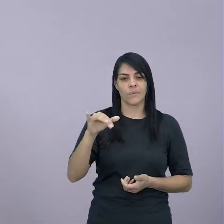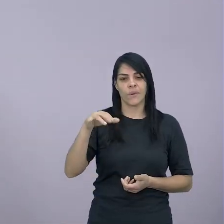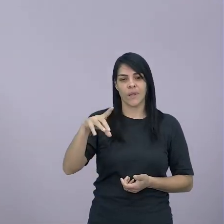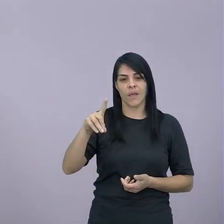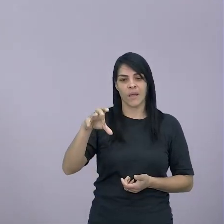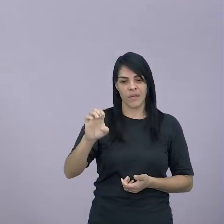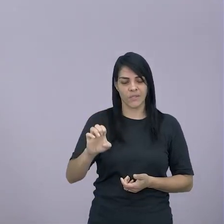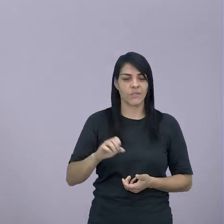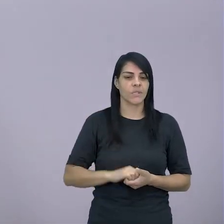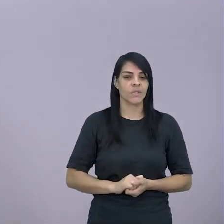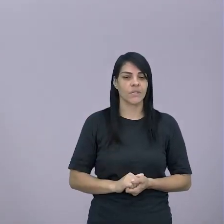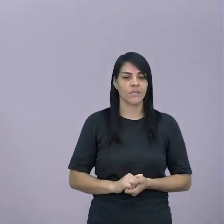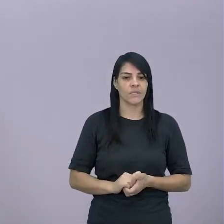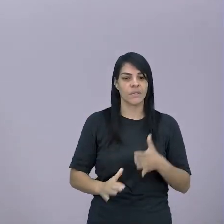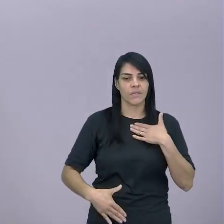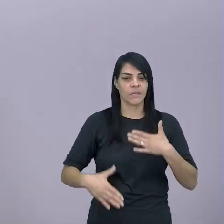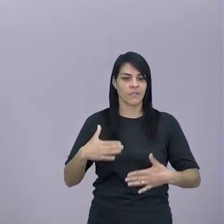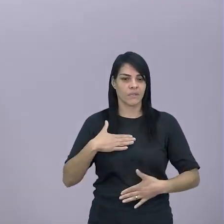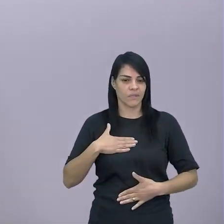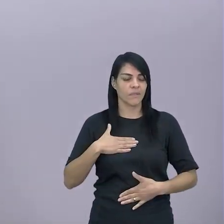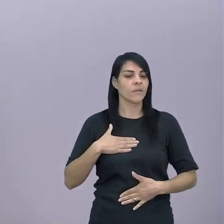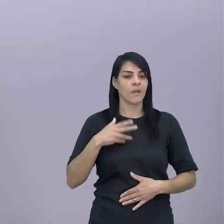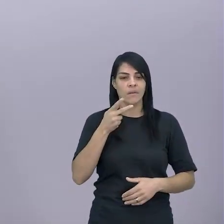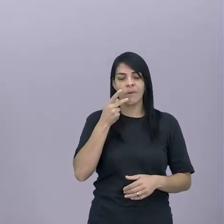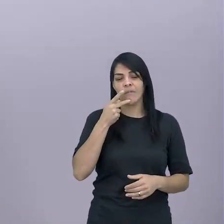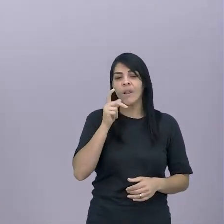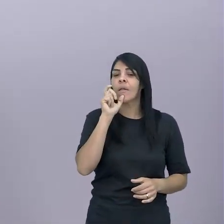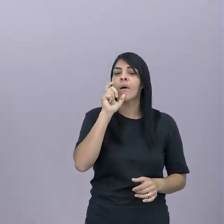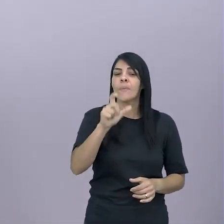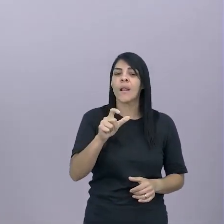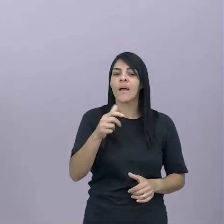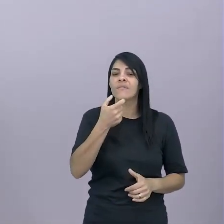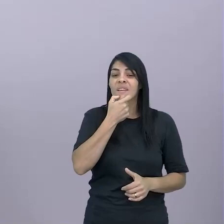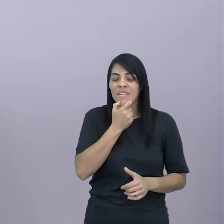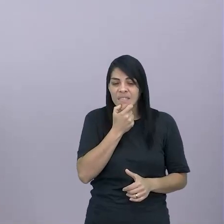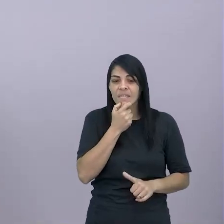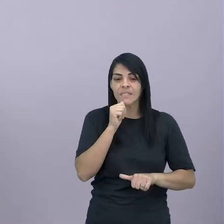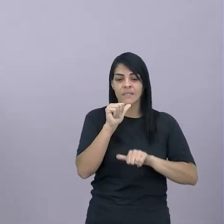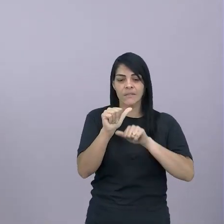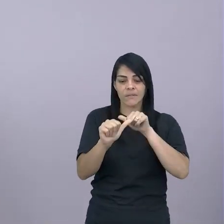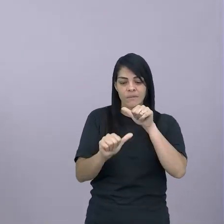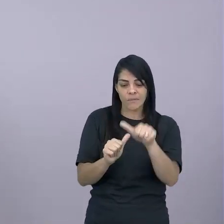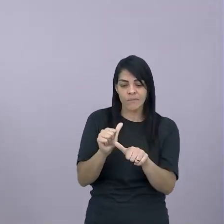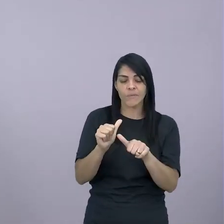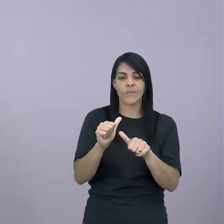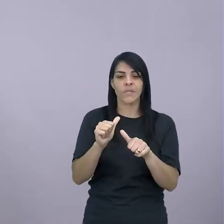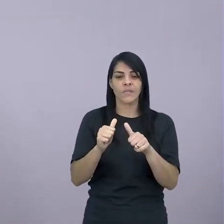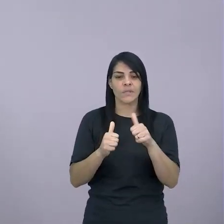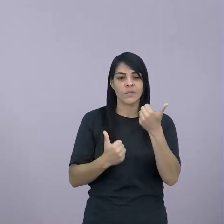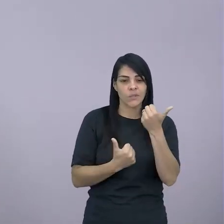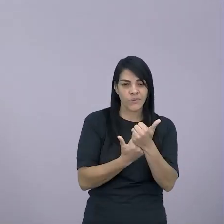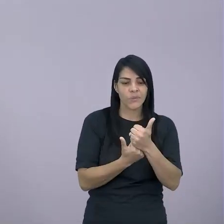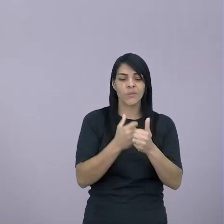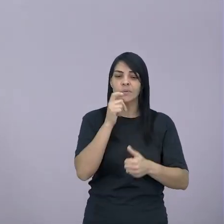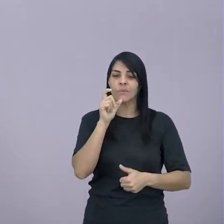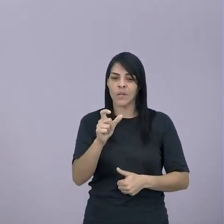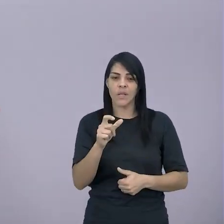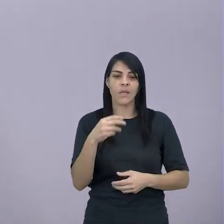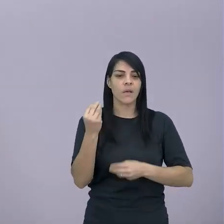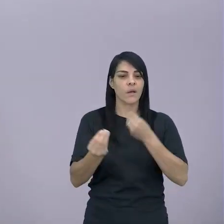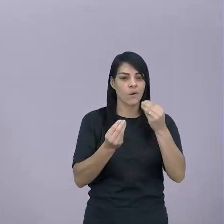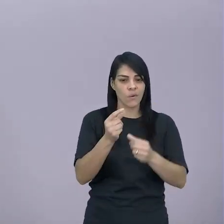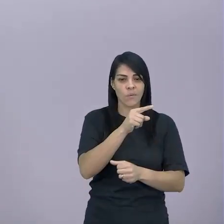por exemplo, eu posso falar eyes, né? E aí eu vou trocando algumas palavrinhas de acordo com aquilo que eu quero que